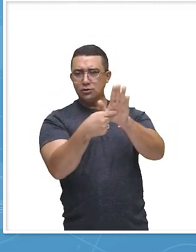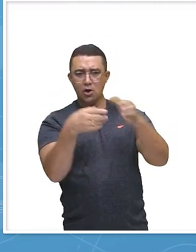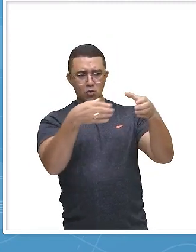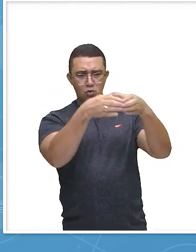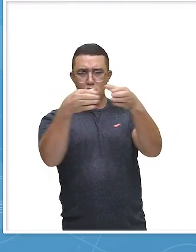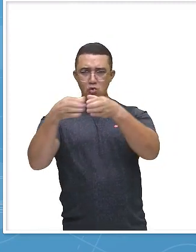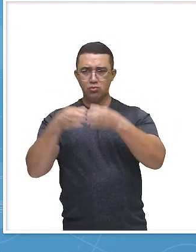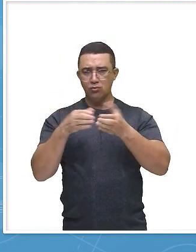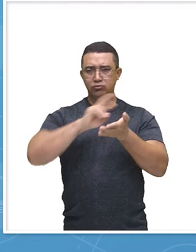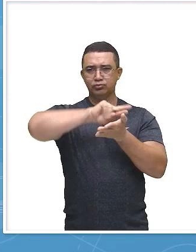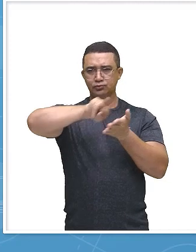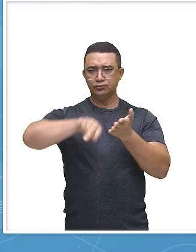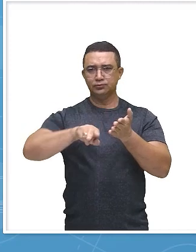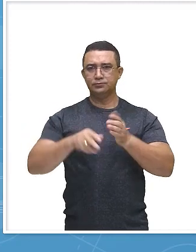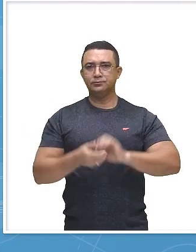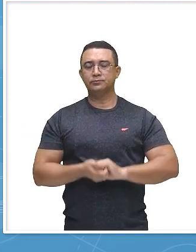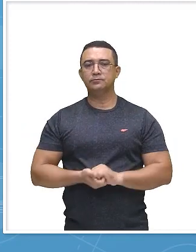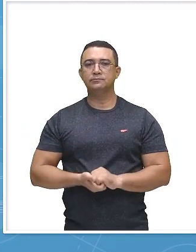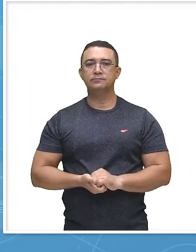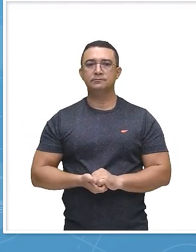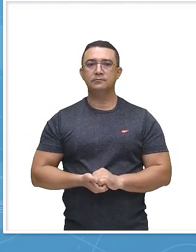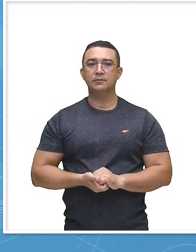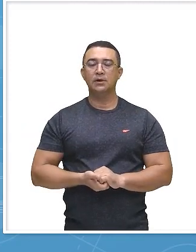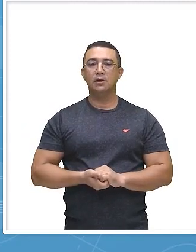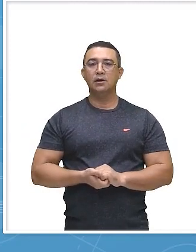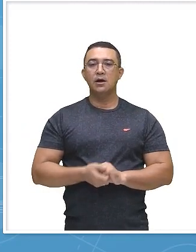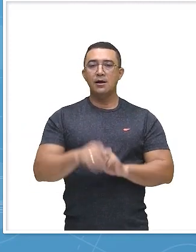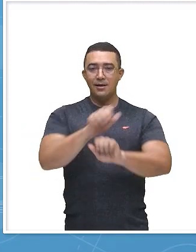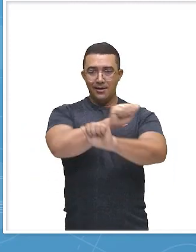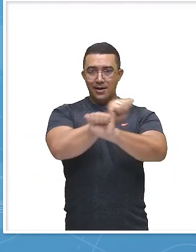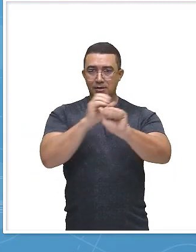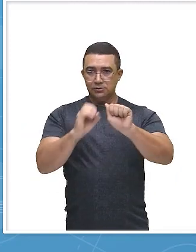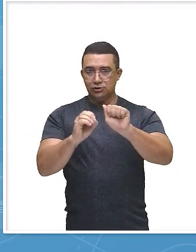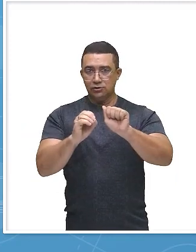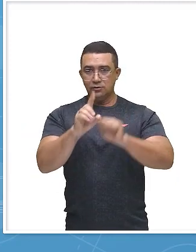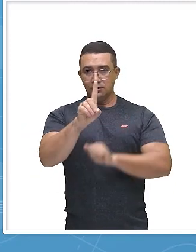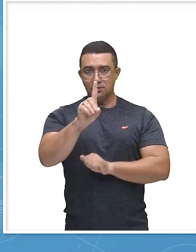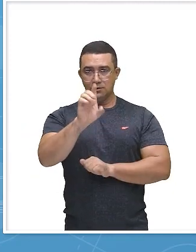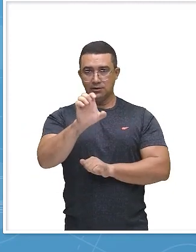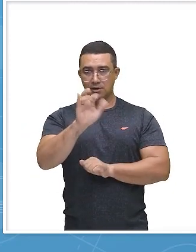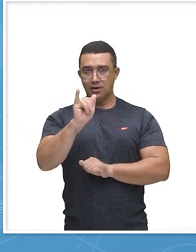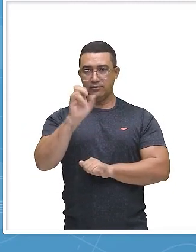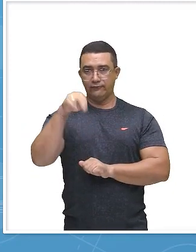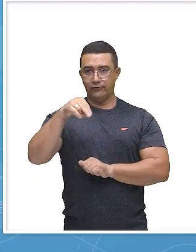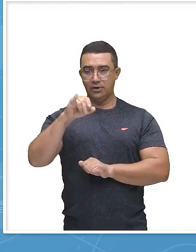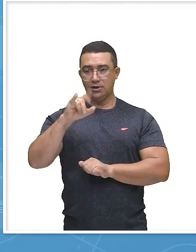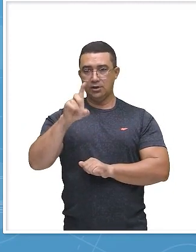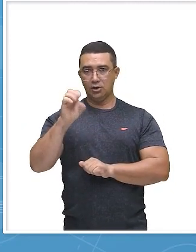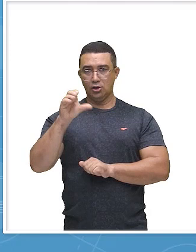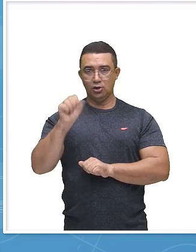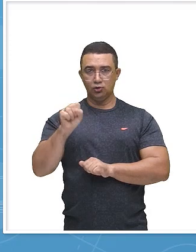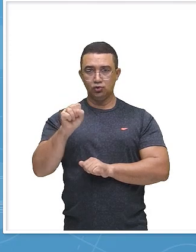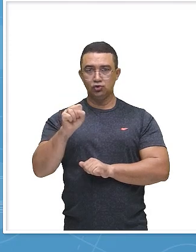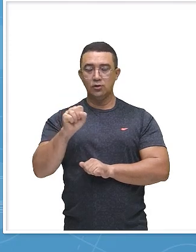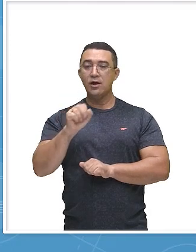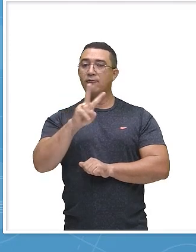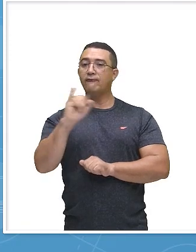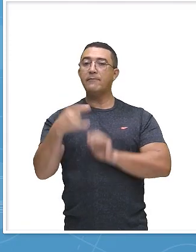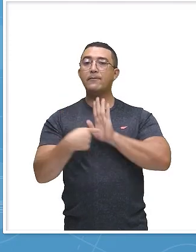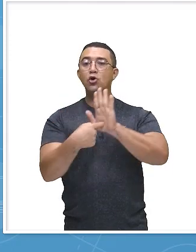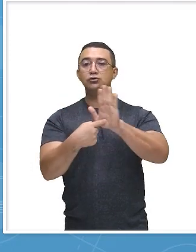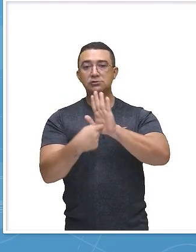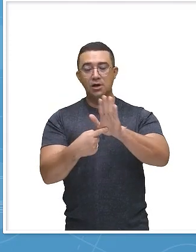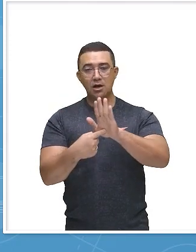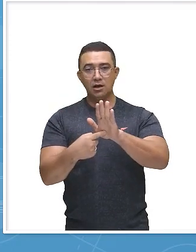ok? Então, os definidos, os artigos definidos, eles vão indicar, eles vão mostrar